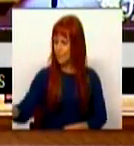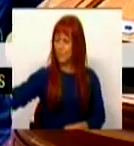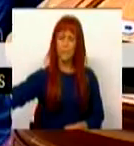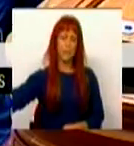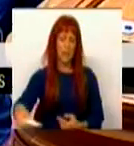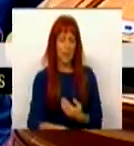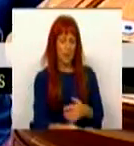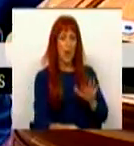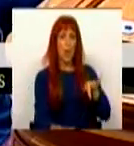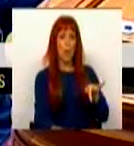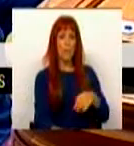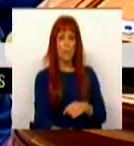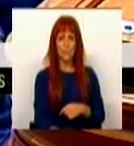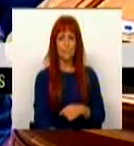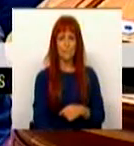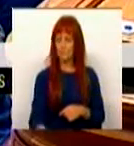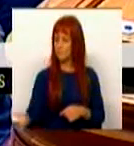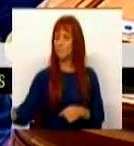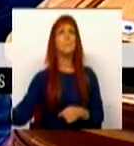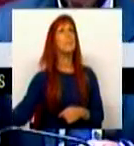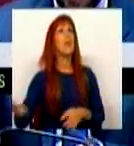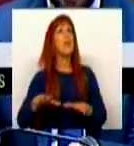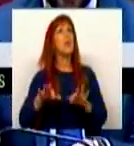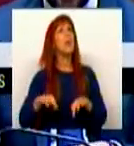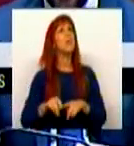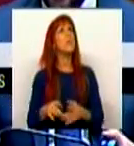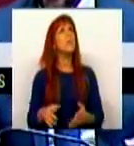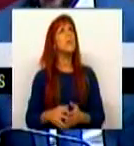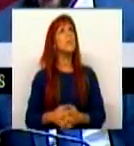Peço para concluir, Sr. Ministro. Para concluir,